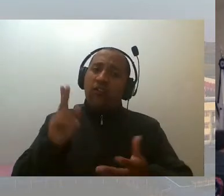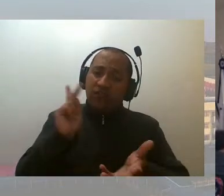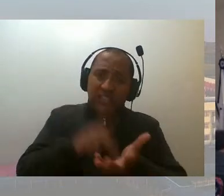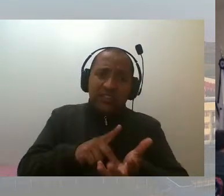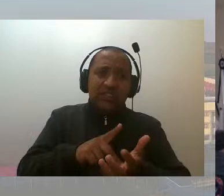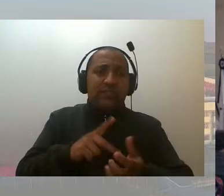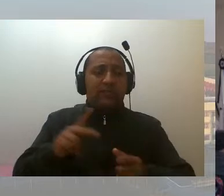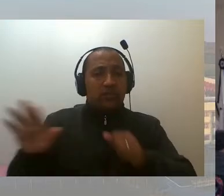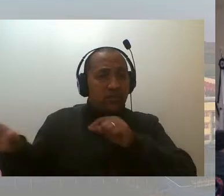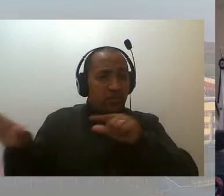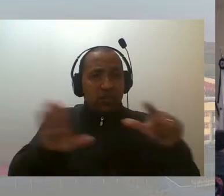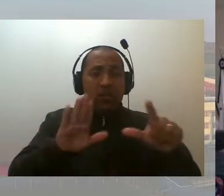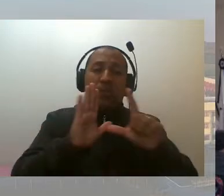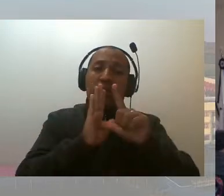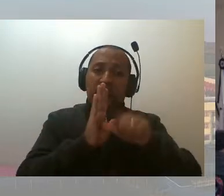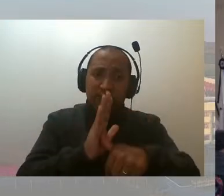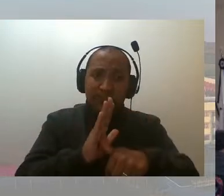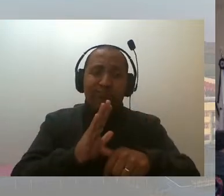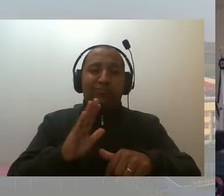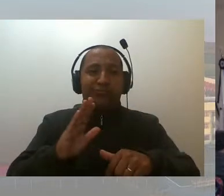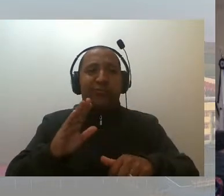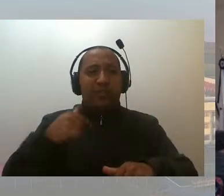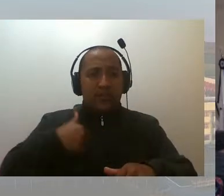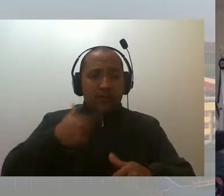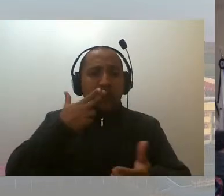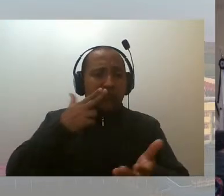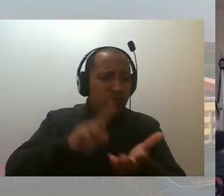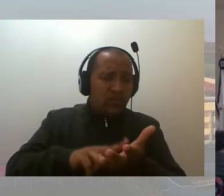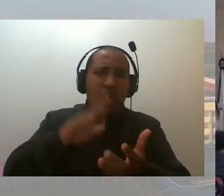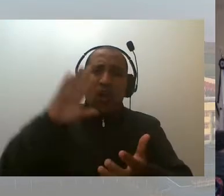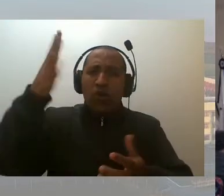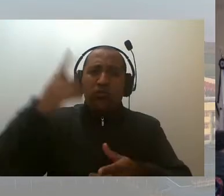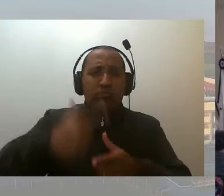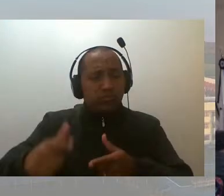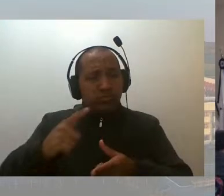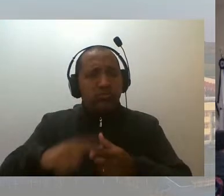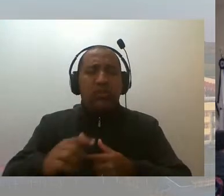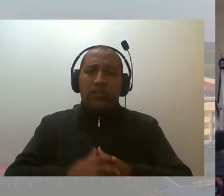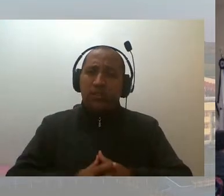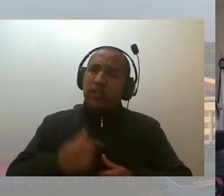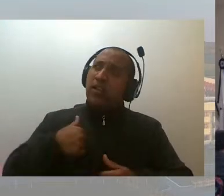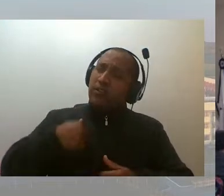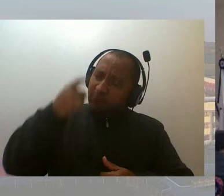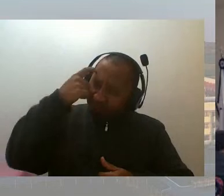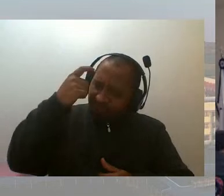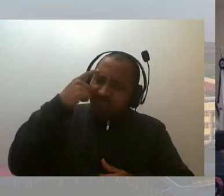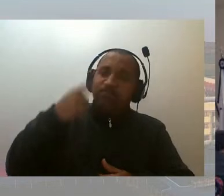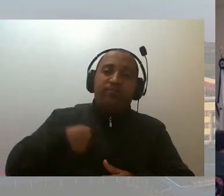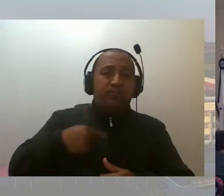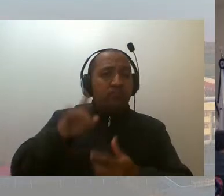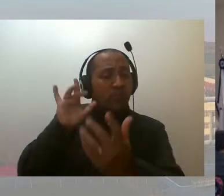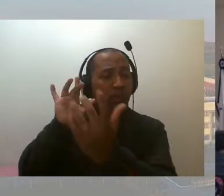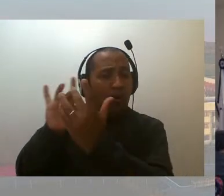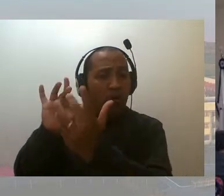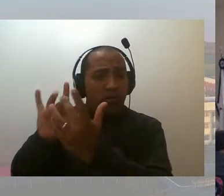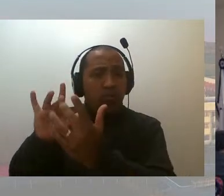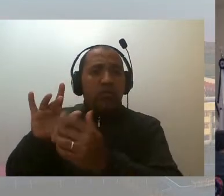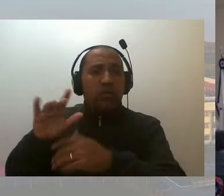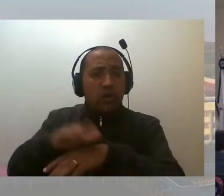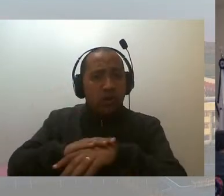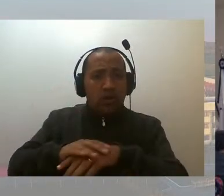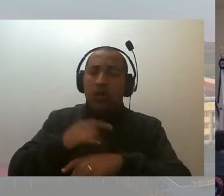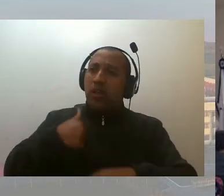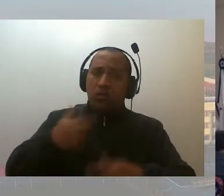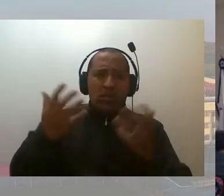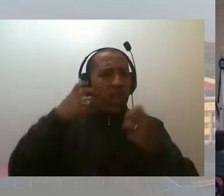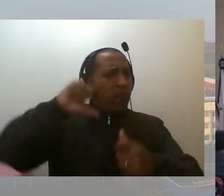uma semana depois da carta, que deu tudo aquilo ali, eu pensei, fiz contato com colegas para ir embora da